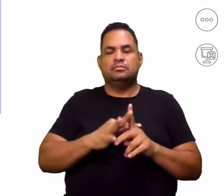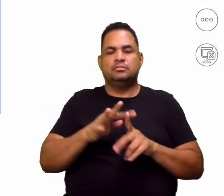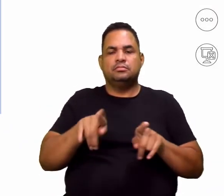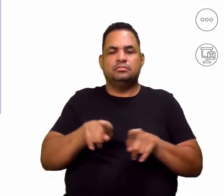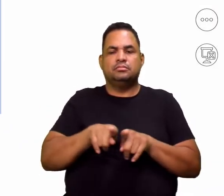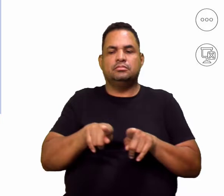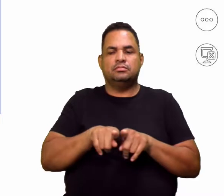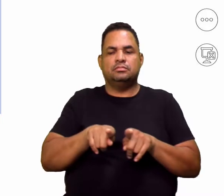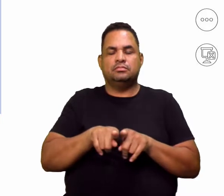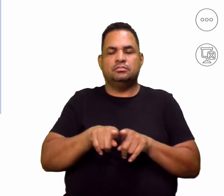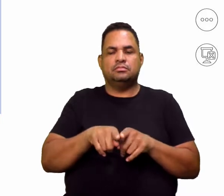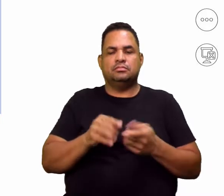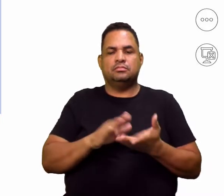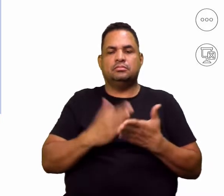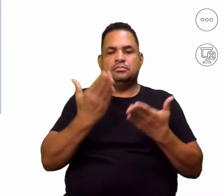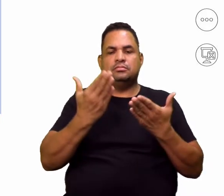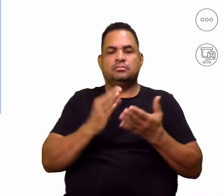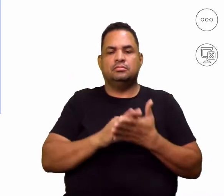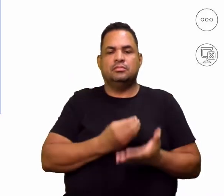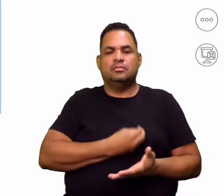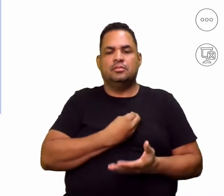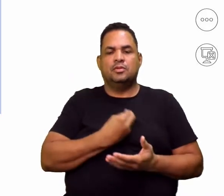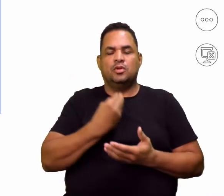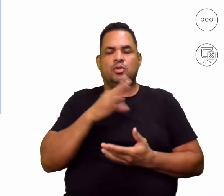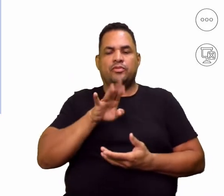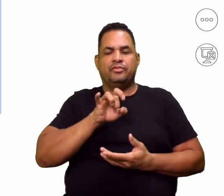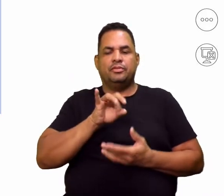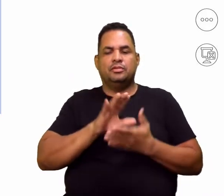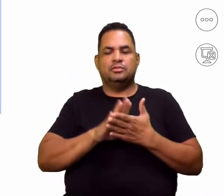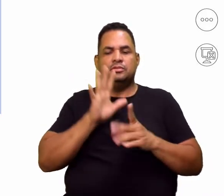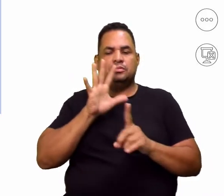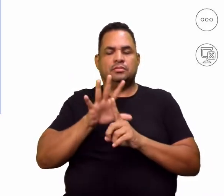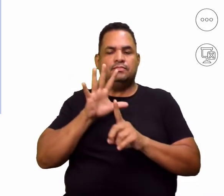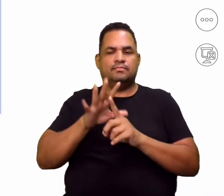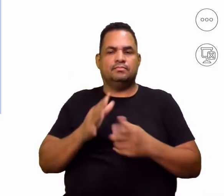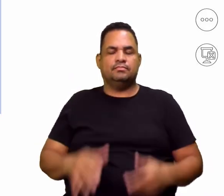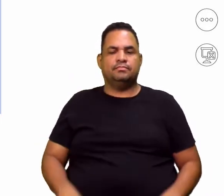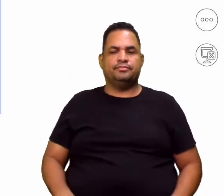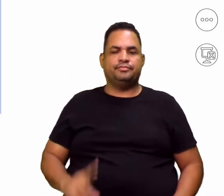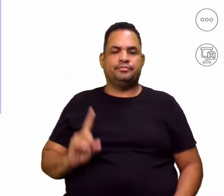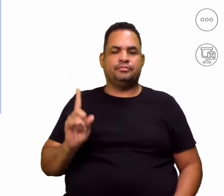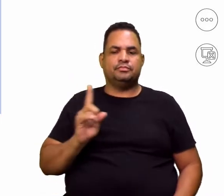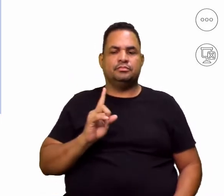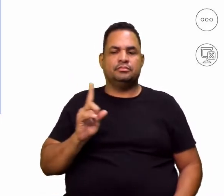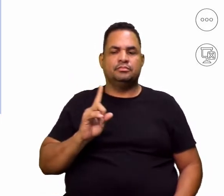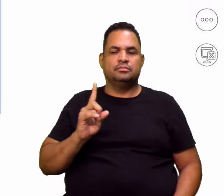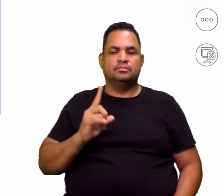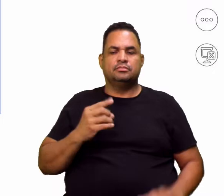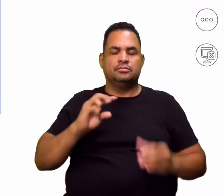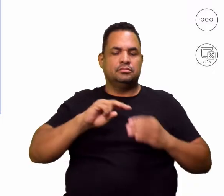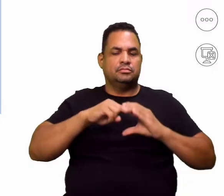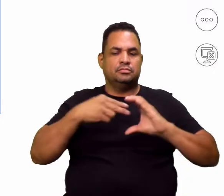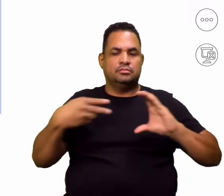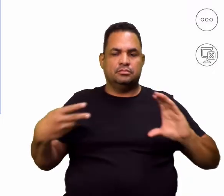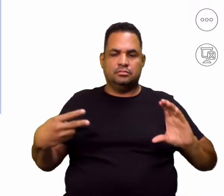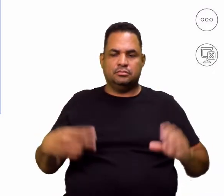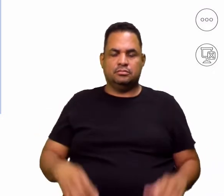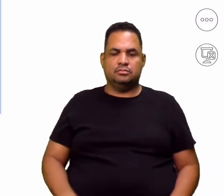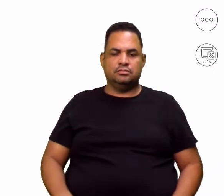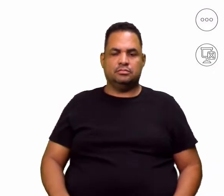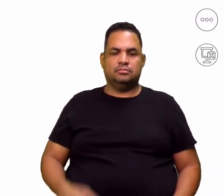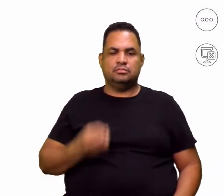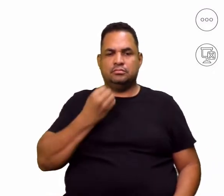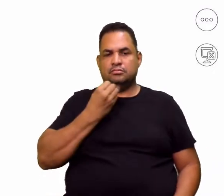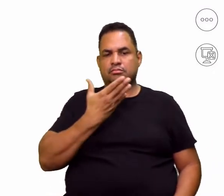também, no caso desses organismos ovíparos, vai estar influenciando. E não mais os cromossomos, tá